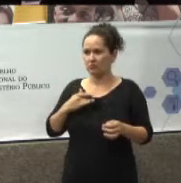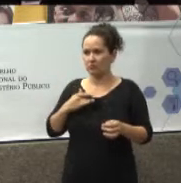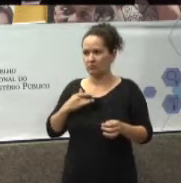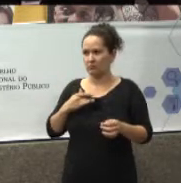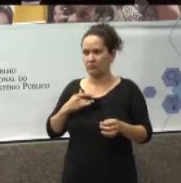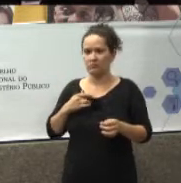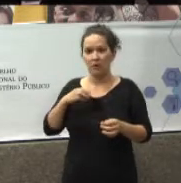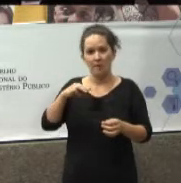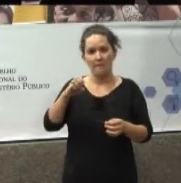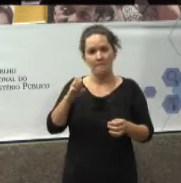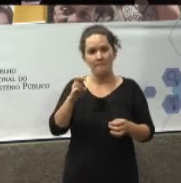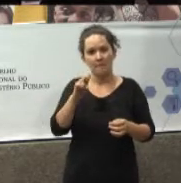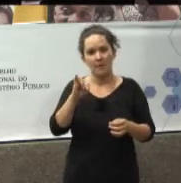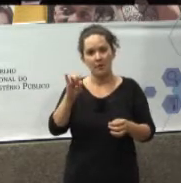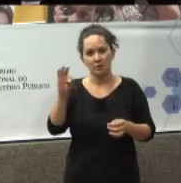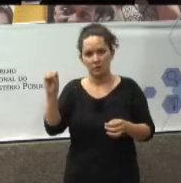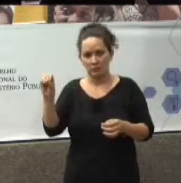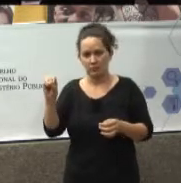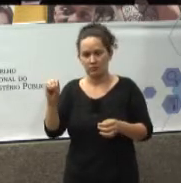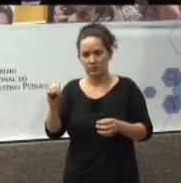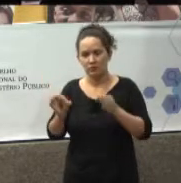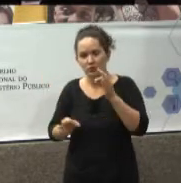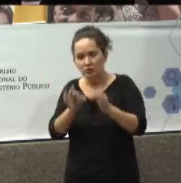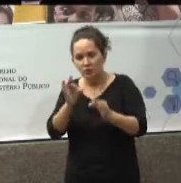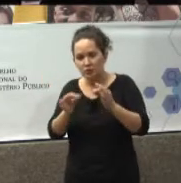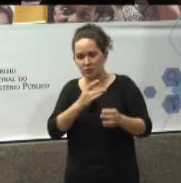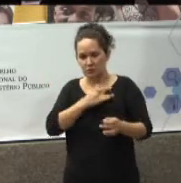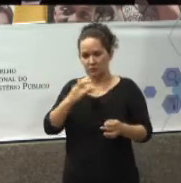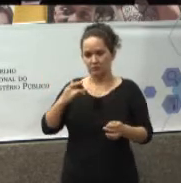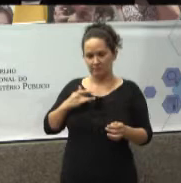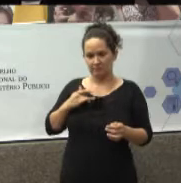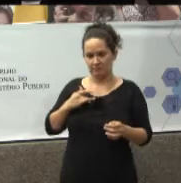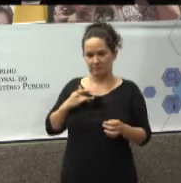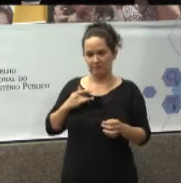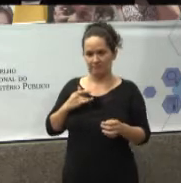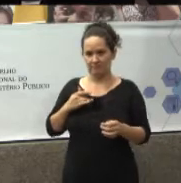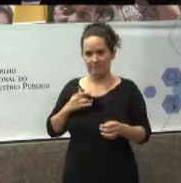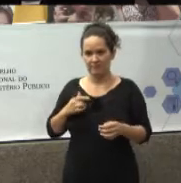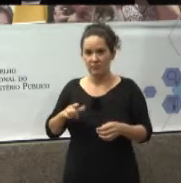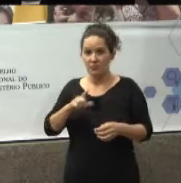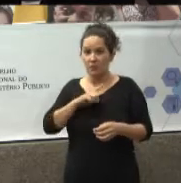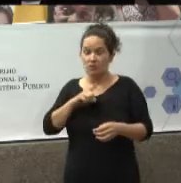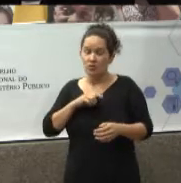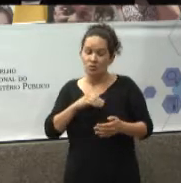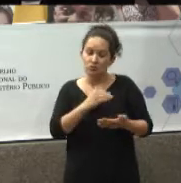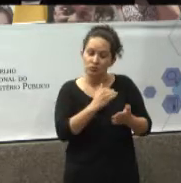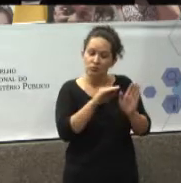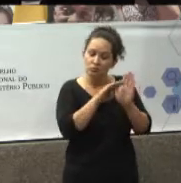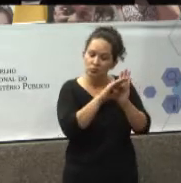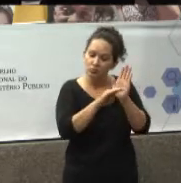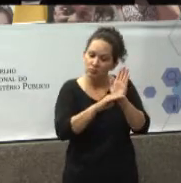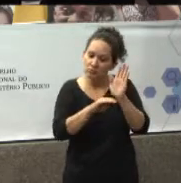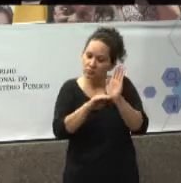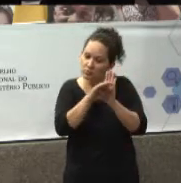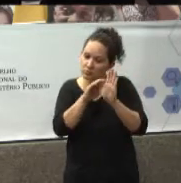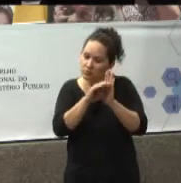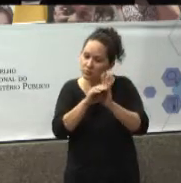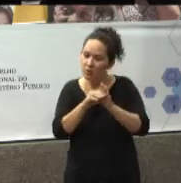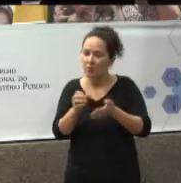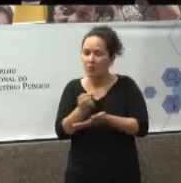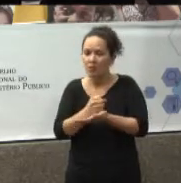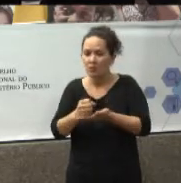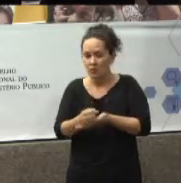médico então é associação de saúde em que temos no nosso manual é a tentativa de obter medicamentos exames cirurgias e